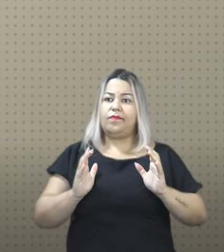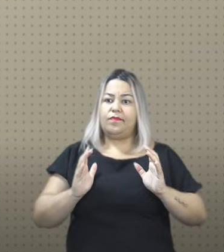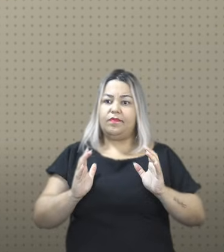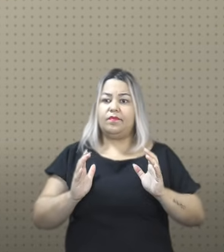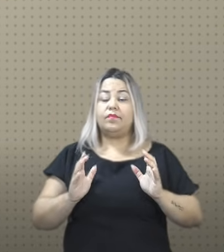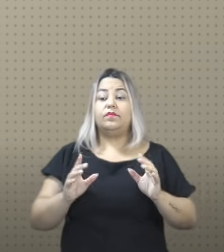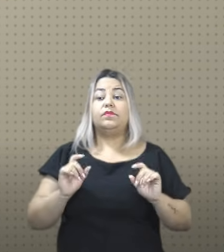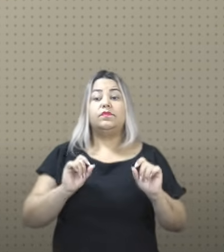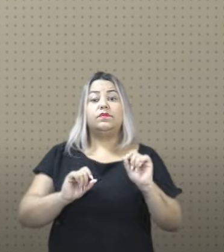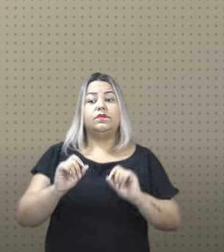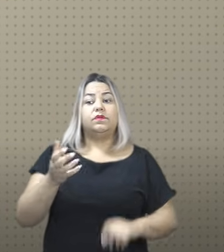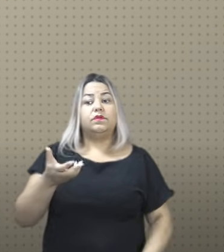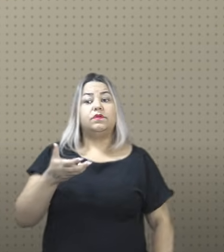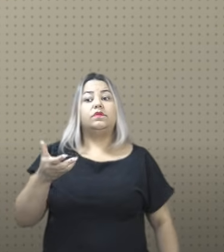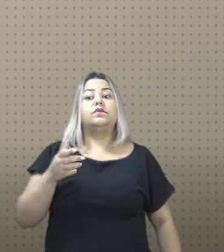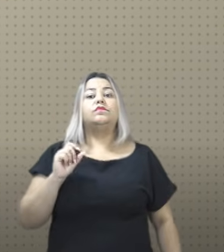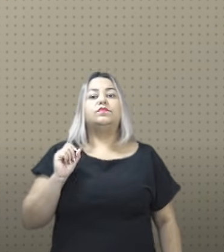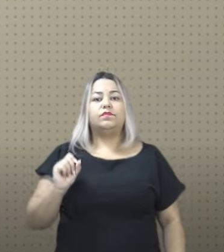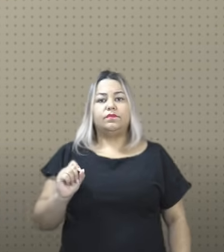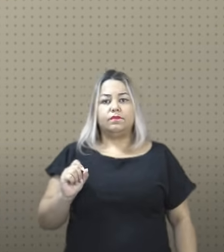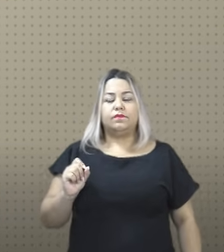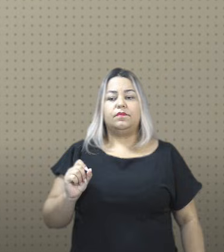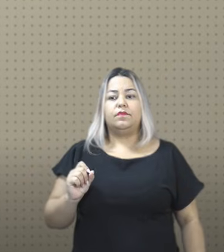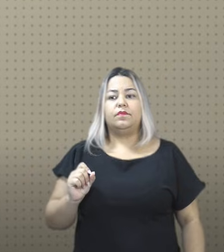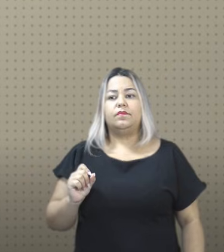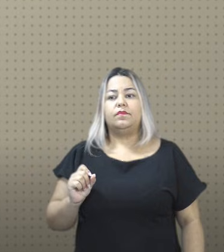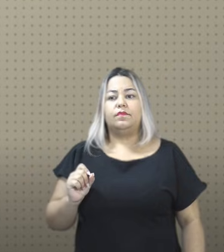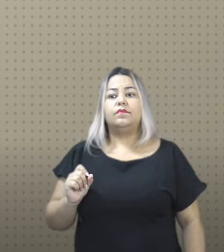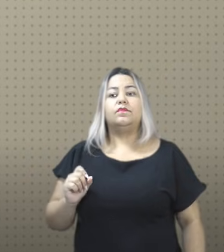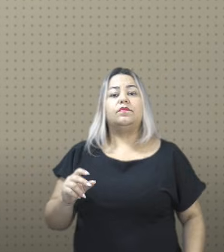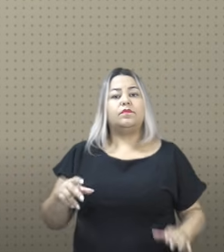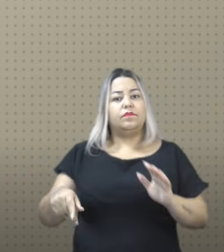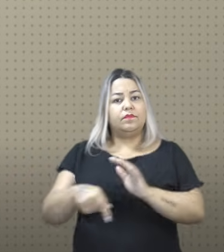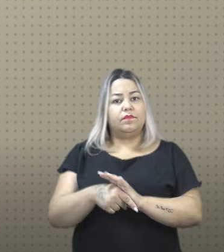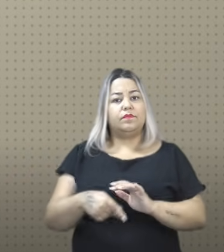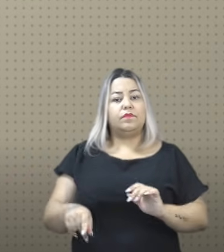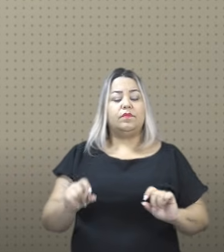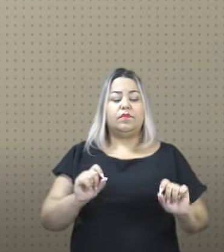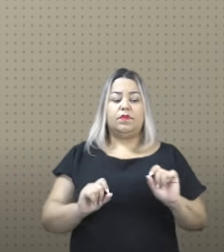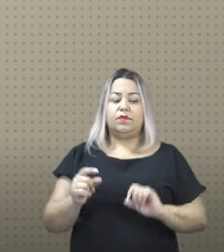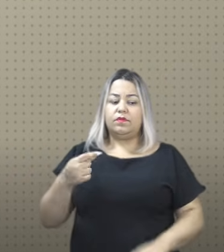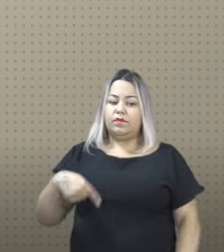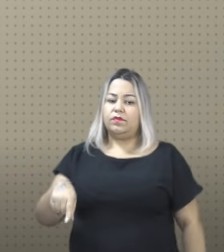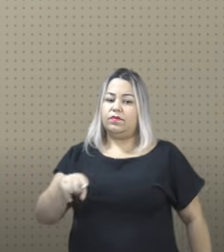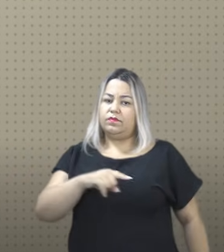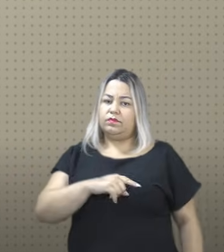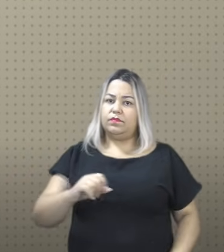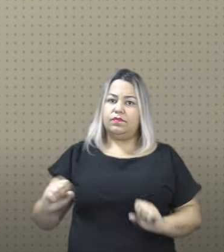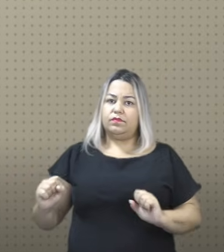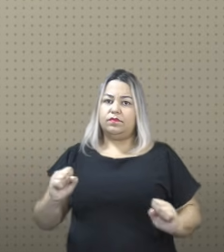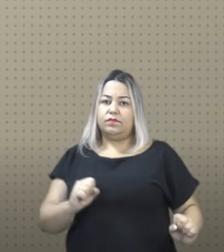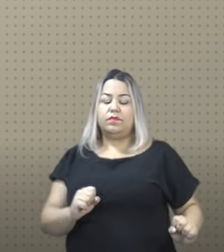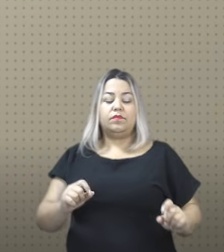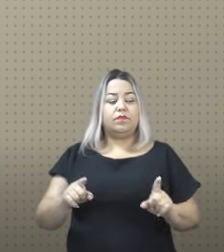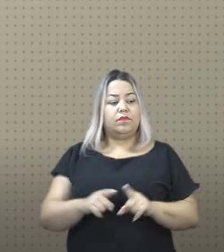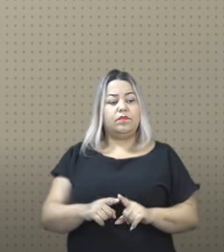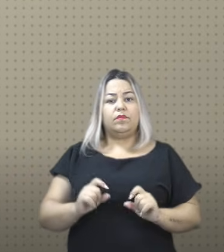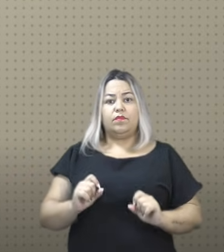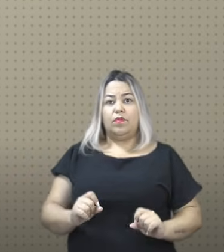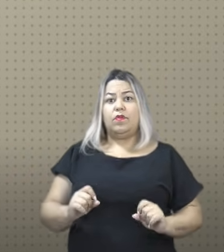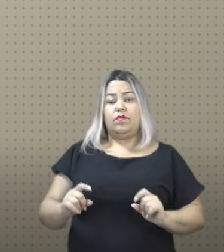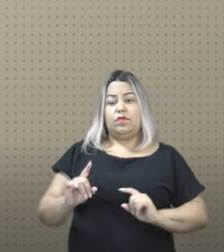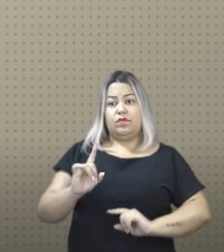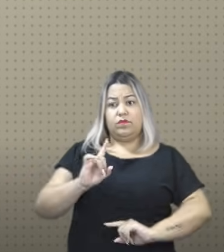riqueza, queremos que, efetivamente, nós possamos gerar um ambiente de